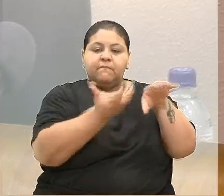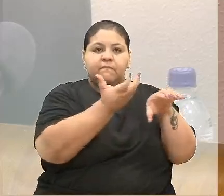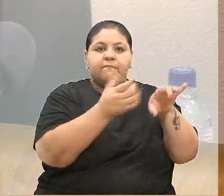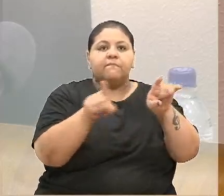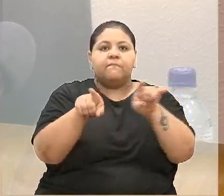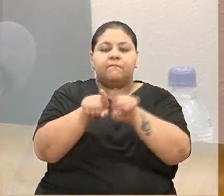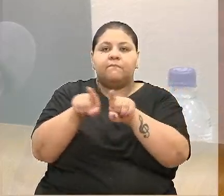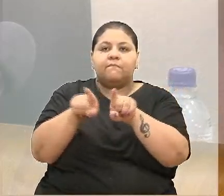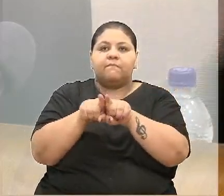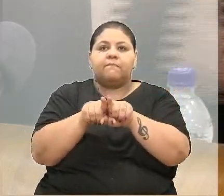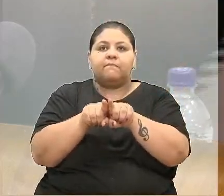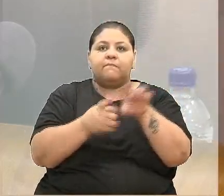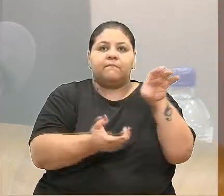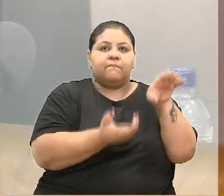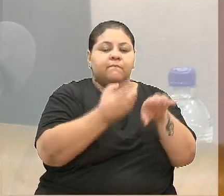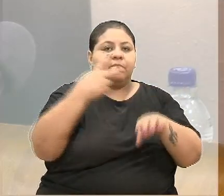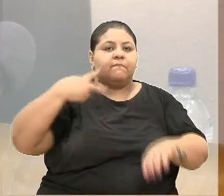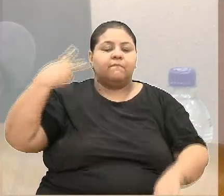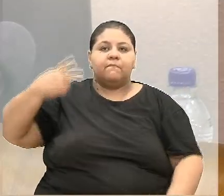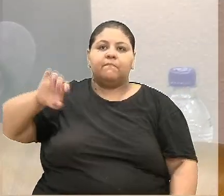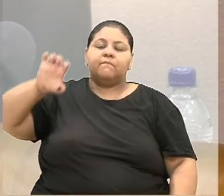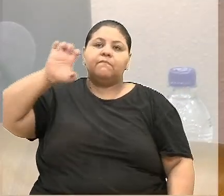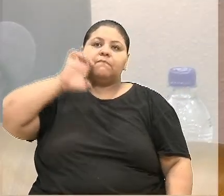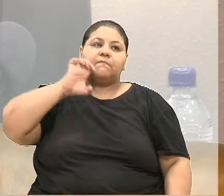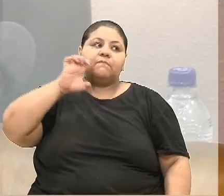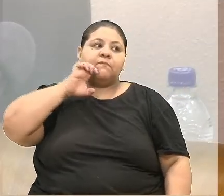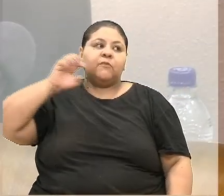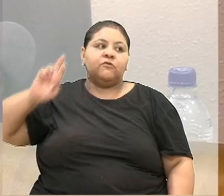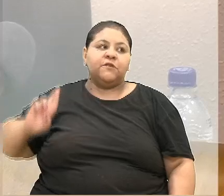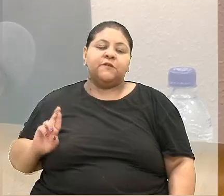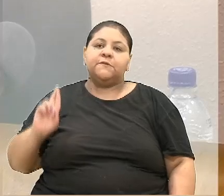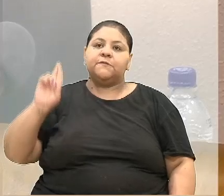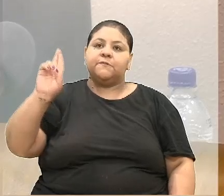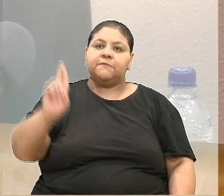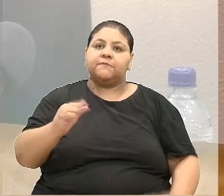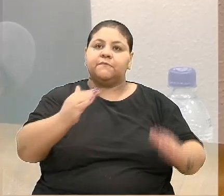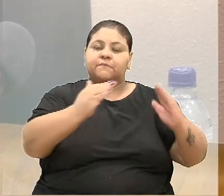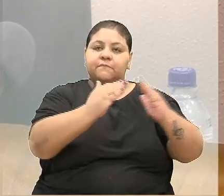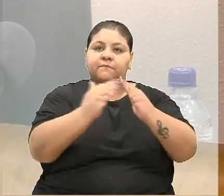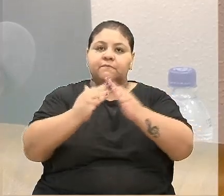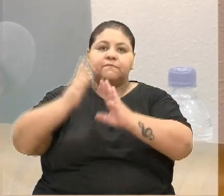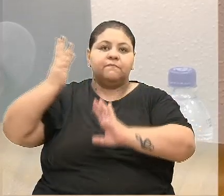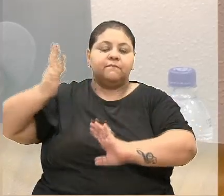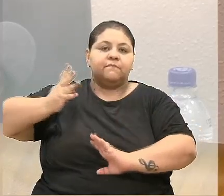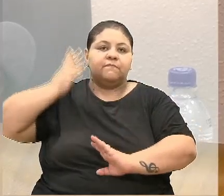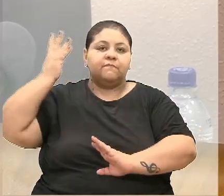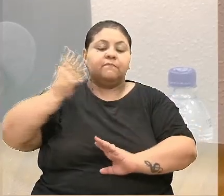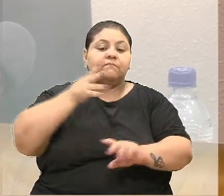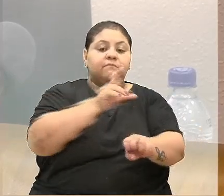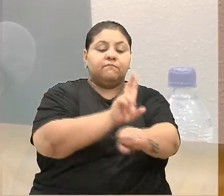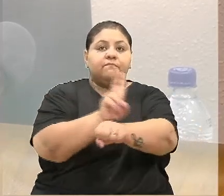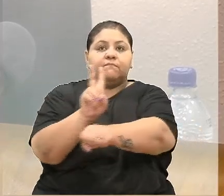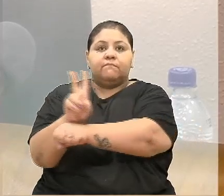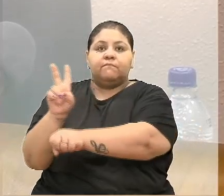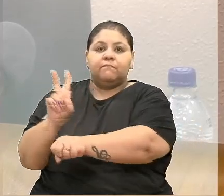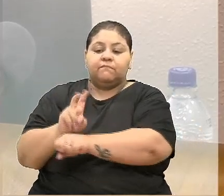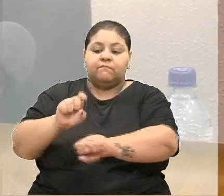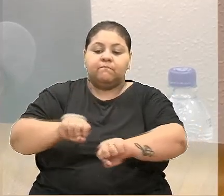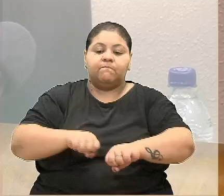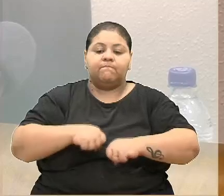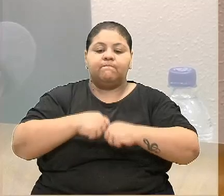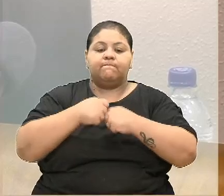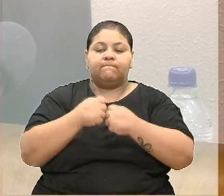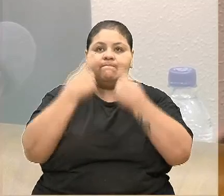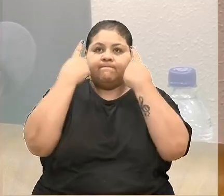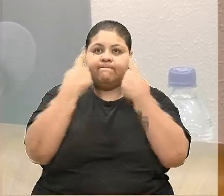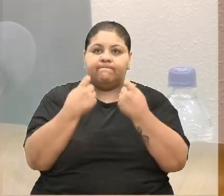E também em Brasília, a vereadora Estela Balardim, em representação da Casa no Seminário pela Prevenção e Enfrentamento da